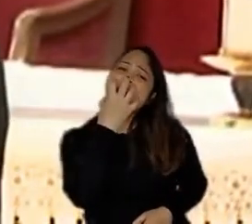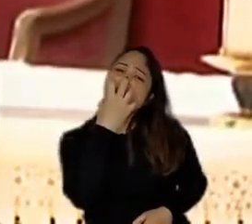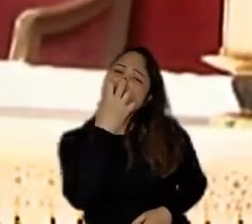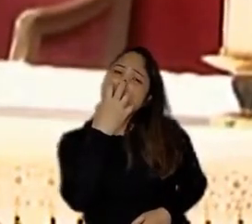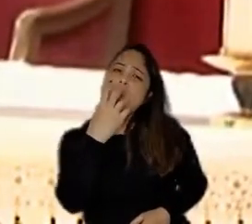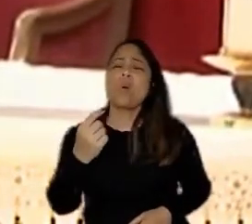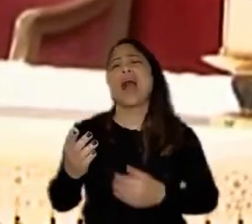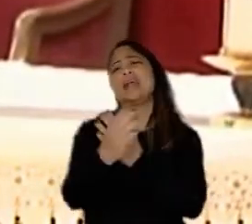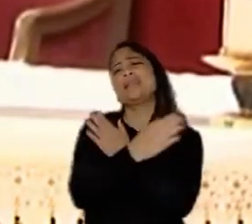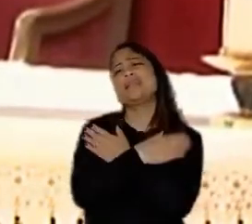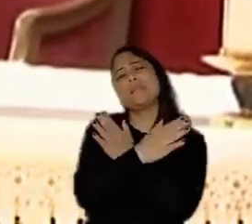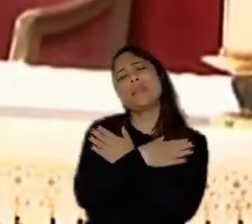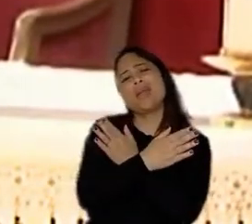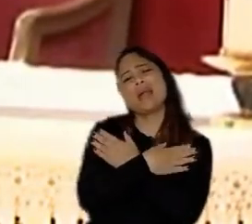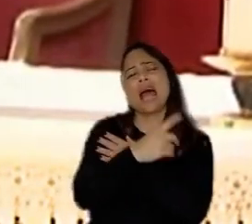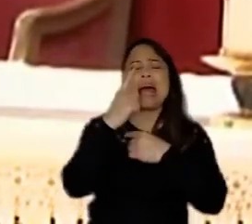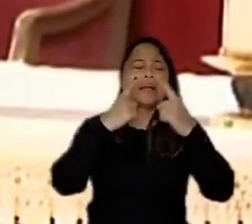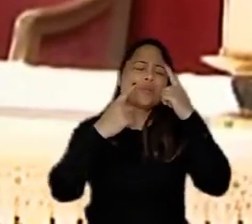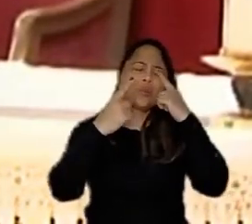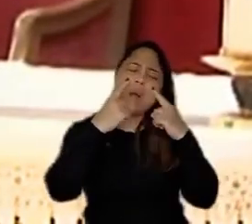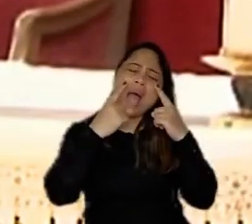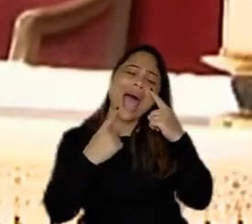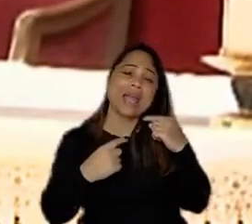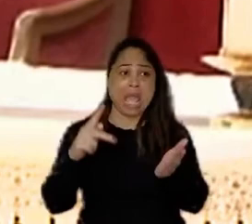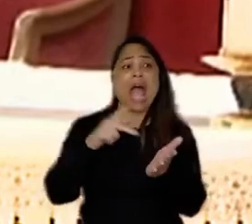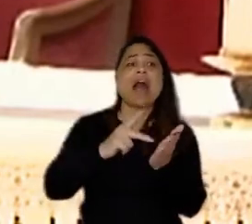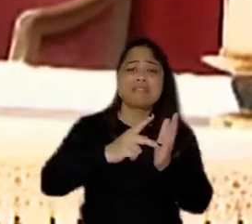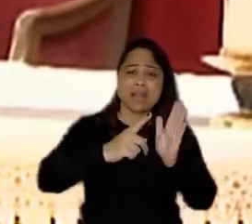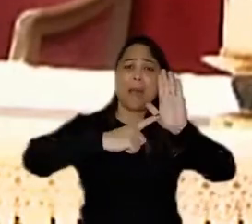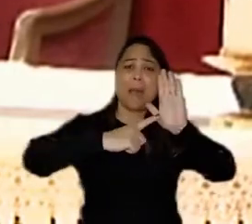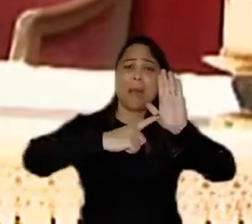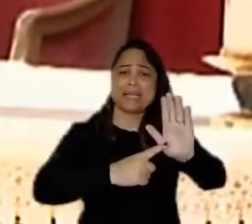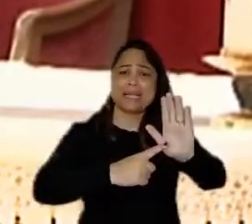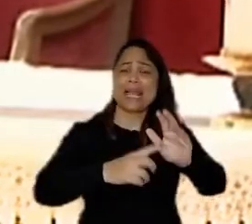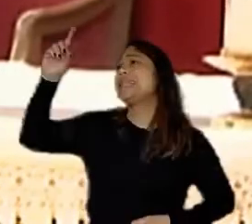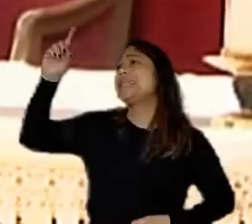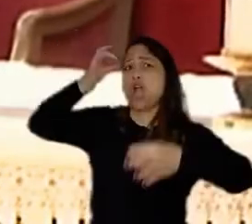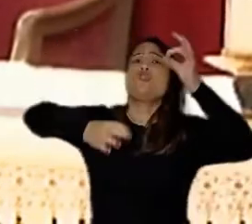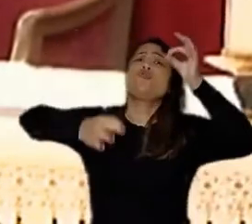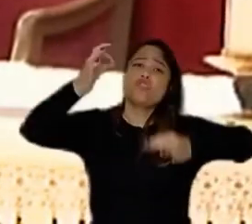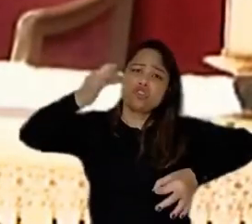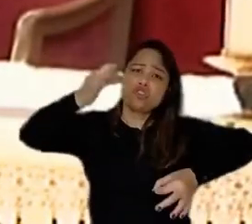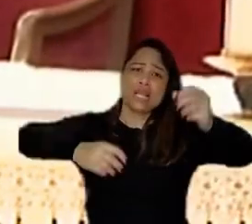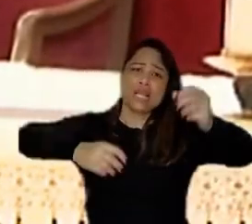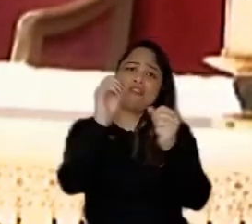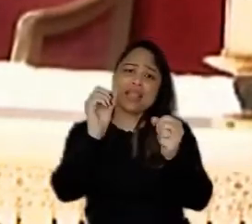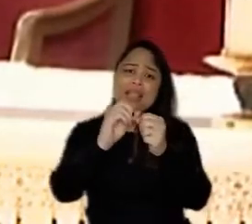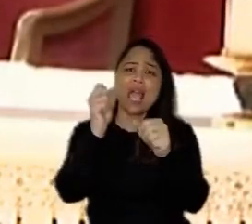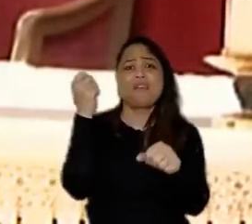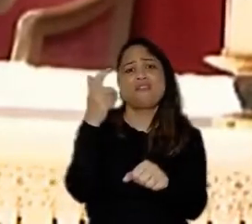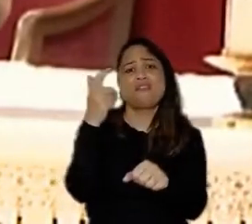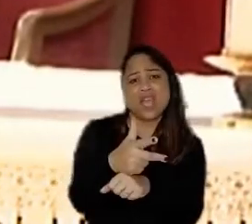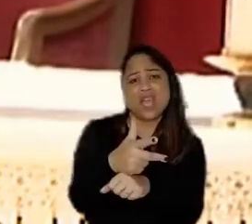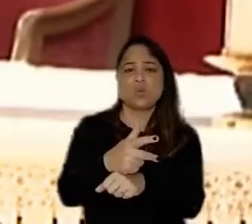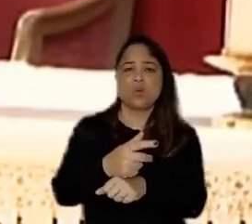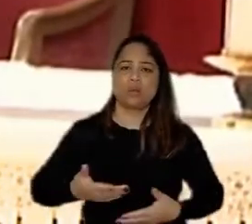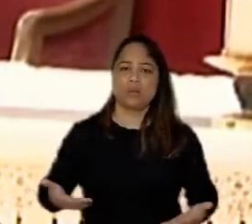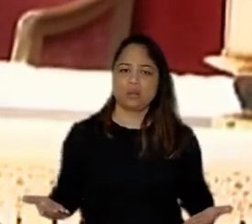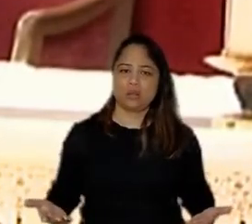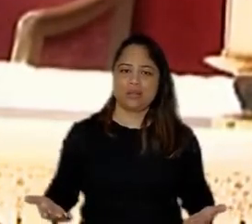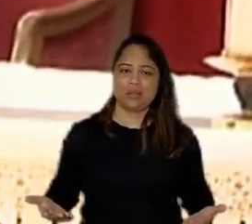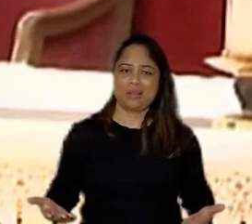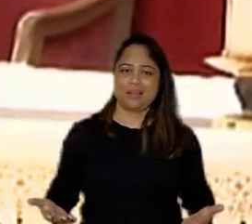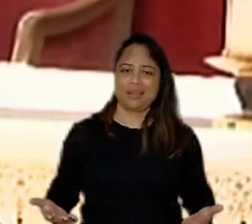estou desempregado. A verdade virá à tona. Deus é justiça. Está atacando quem te mandou embora